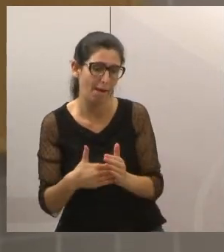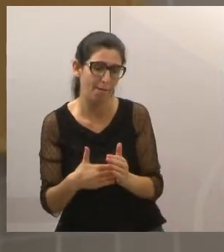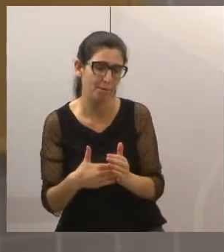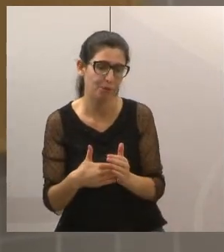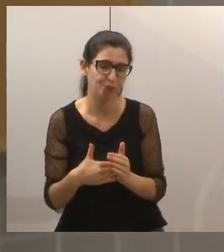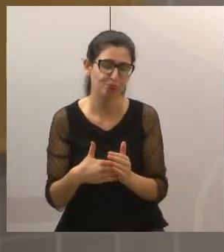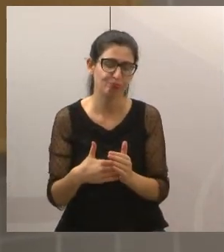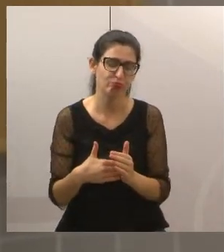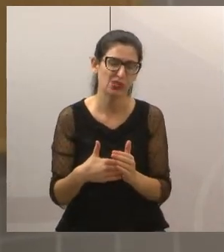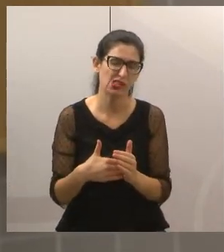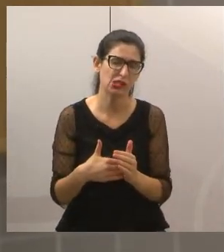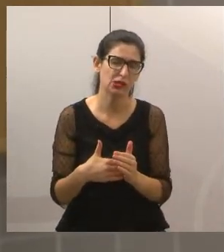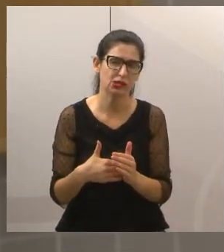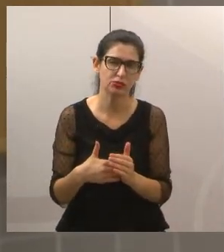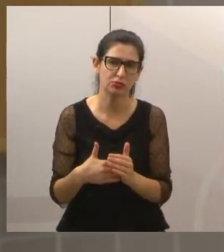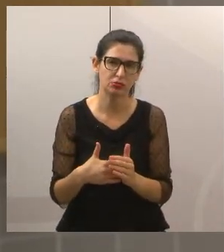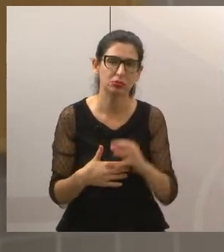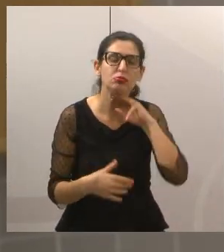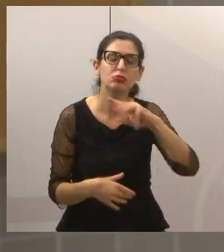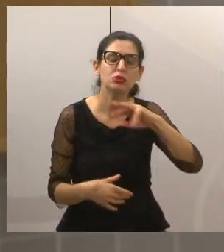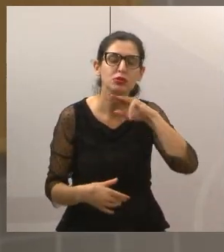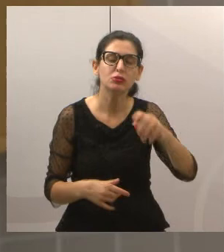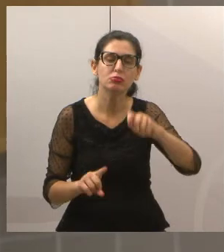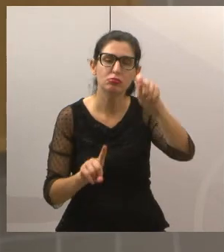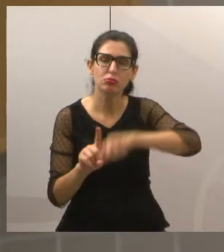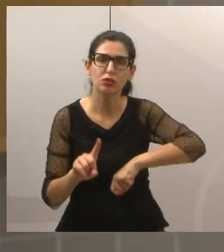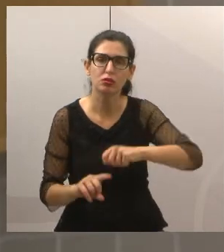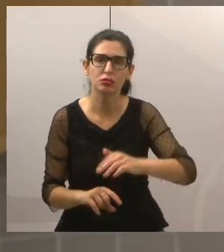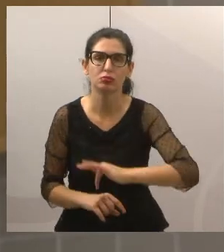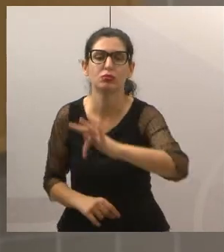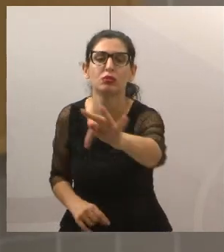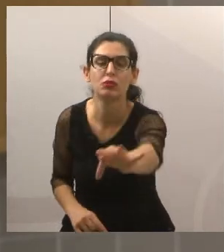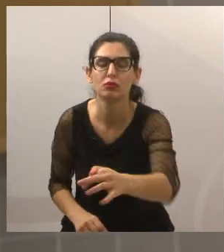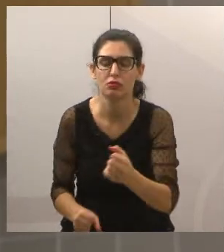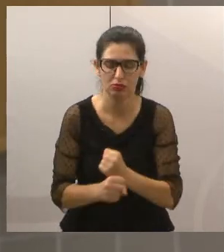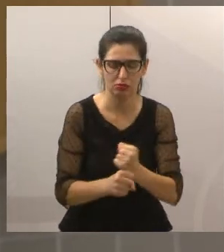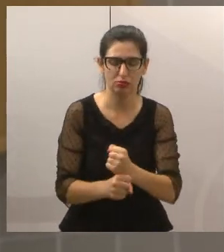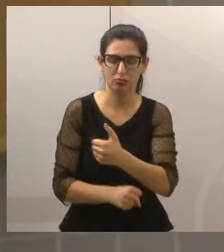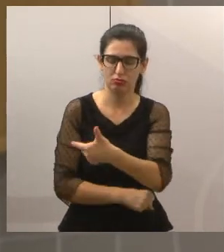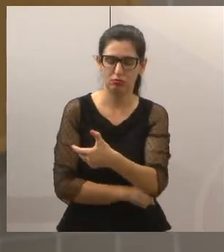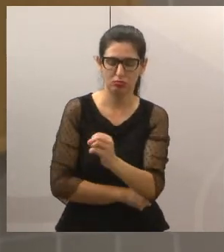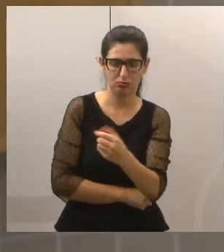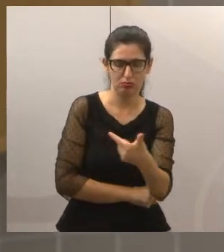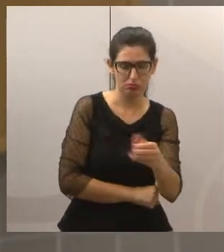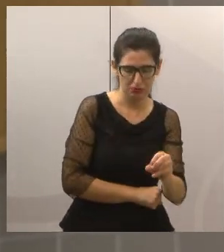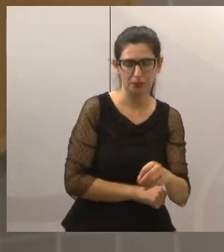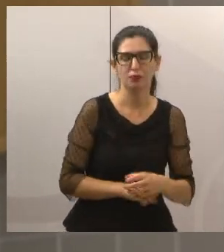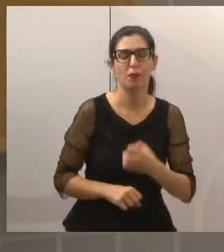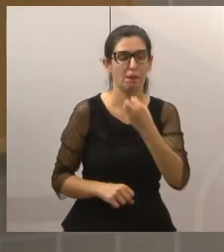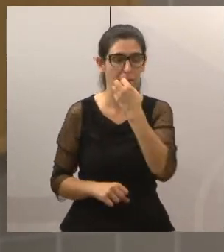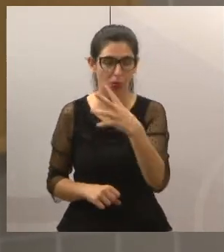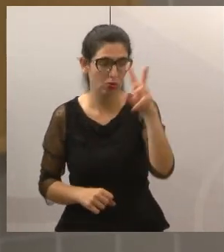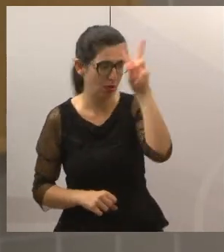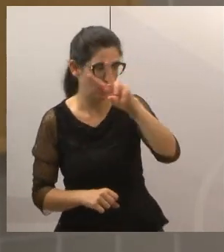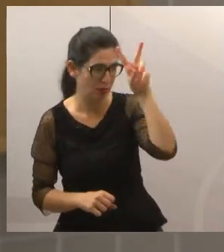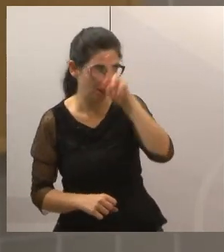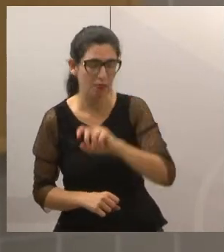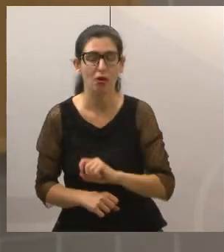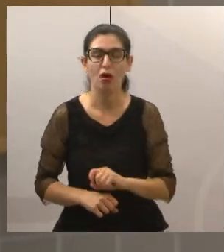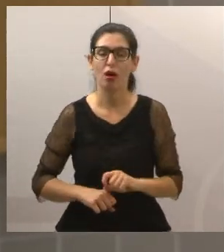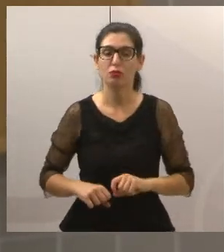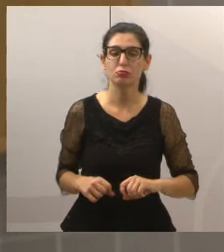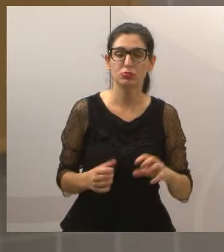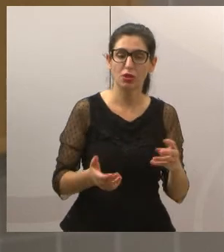questão da documentação que você falou, Lucimar, é bom até lembrar que isso serve de respaldo para as